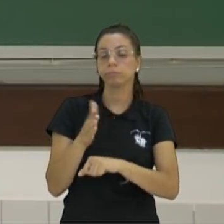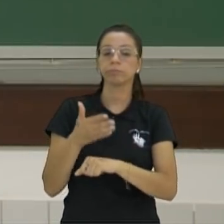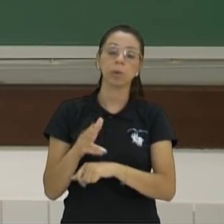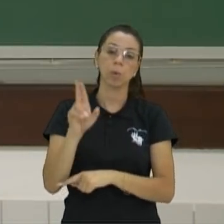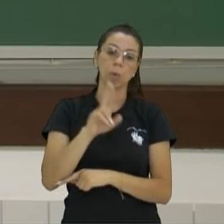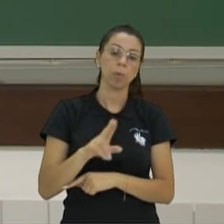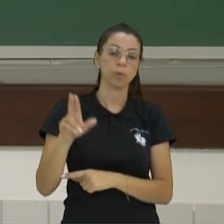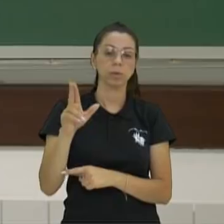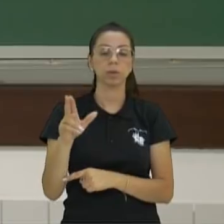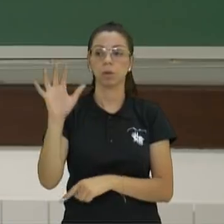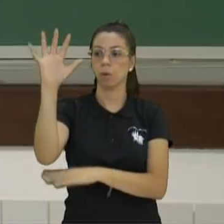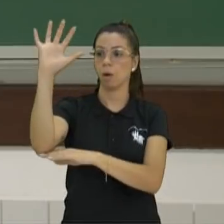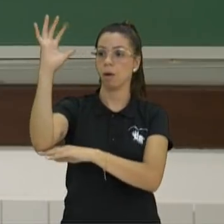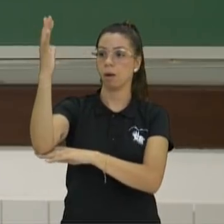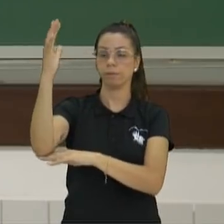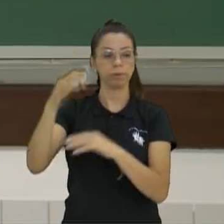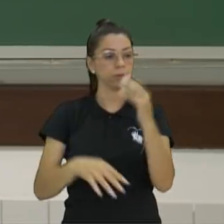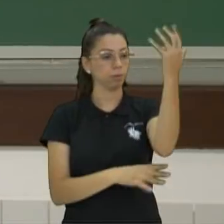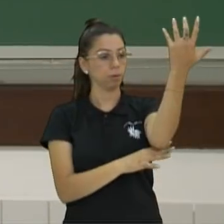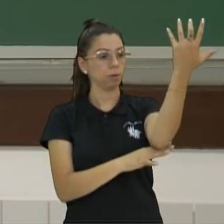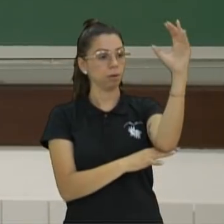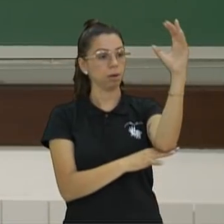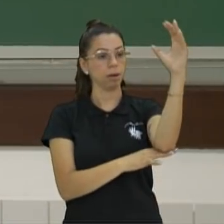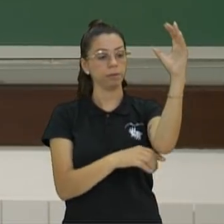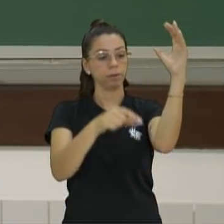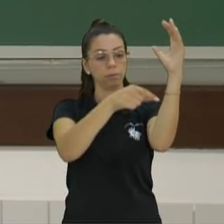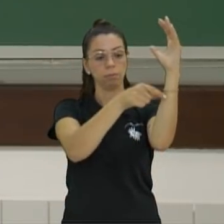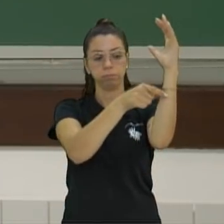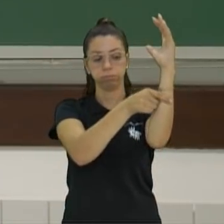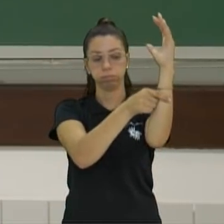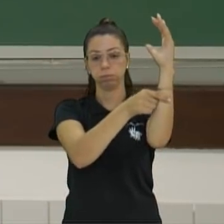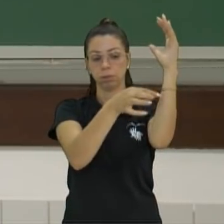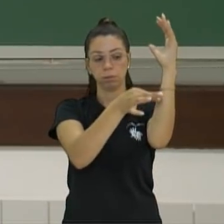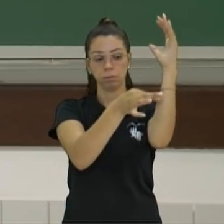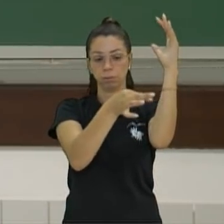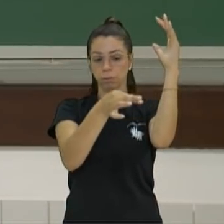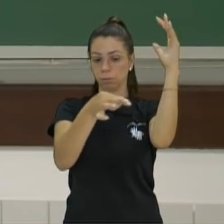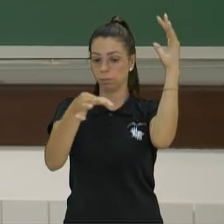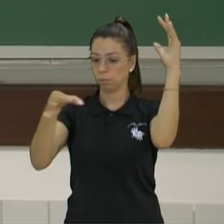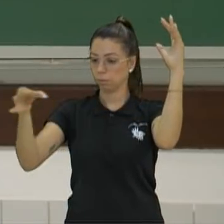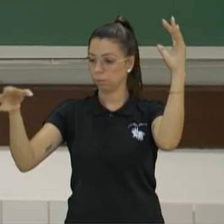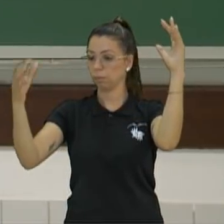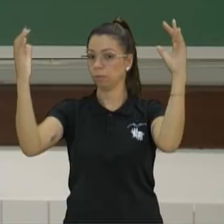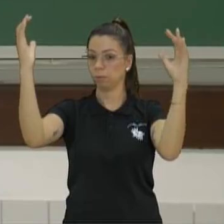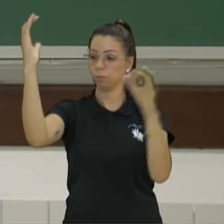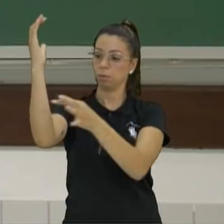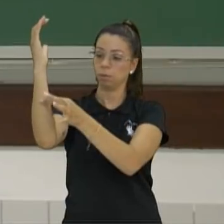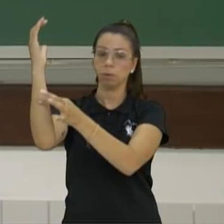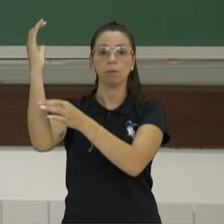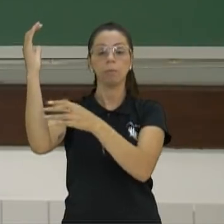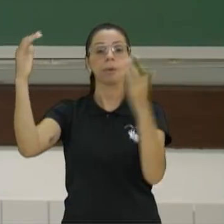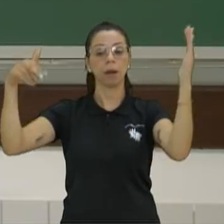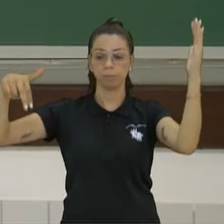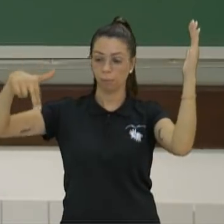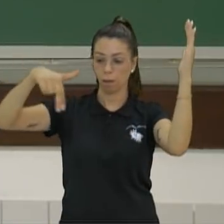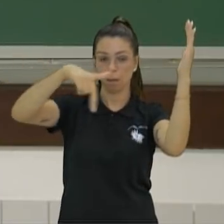usando 2 árvores do parque para aprender o seu slackline e praticar. Outra atividade, o